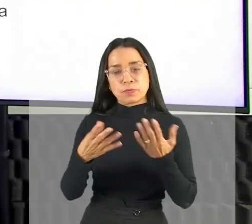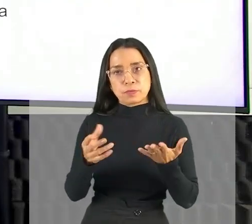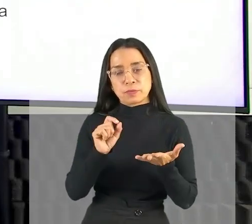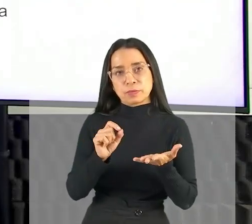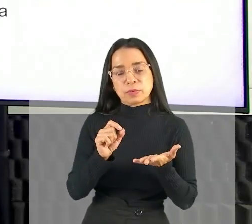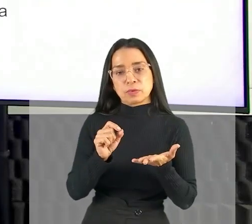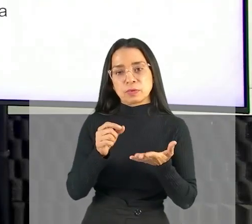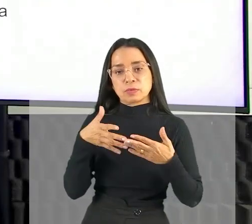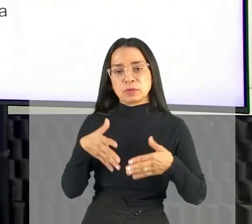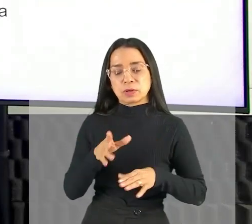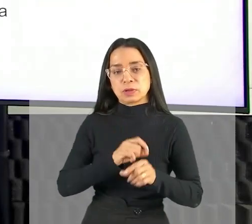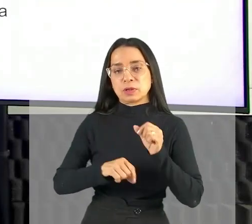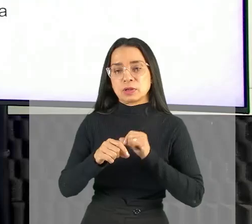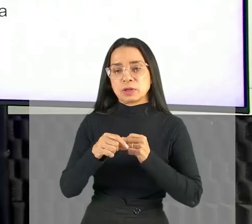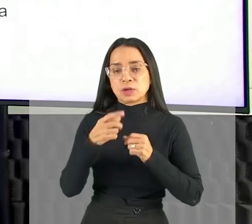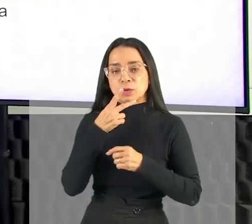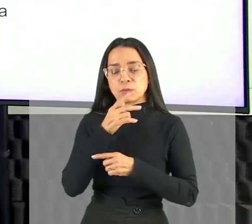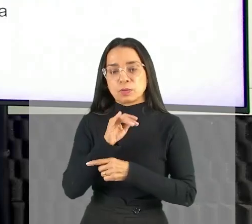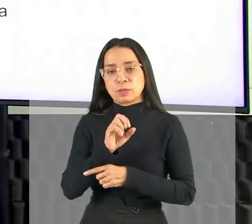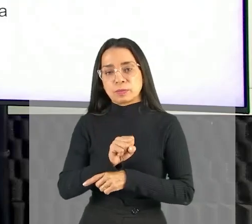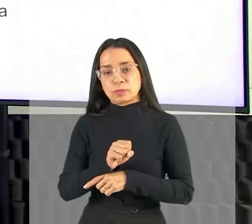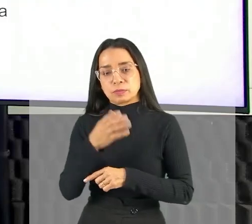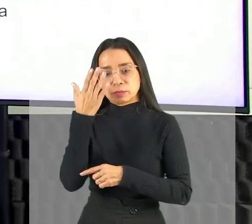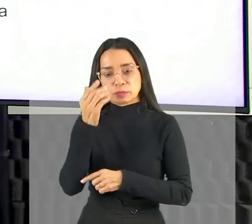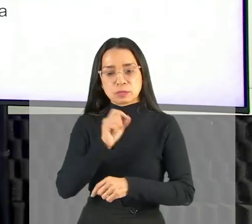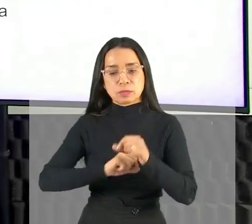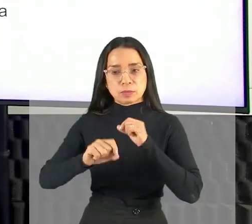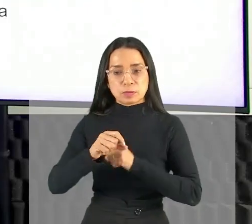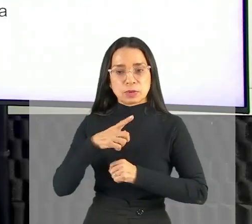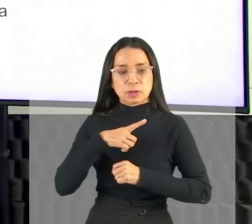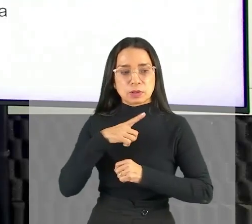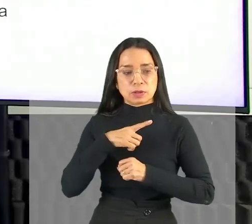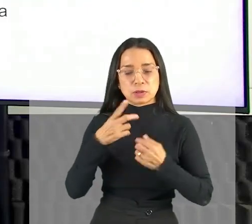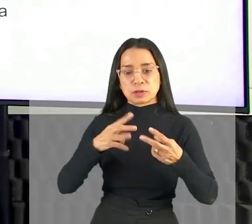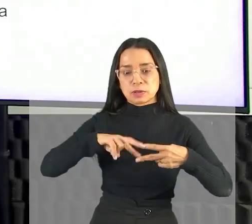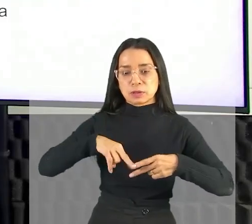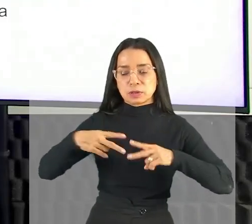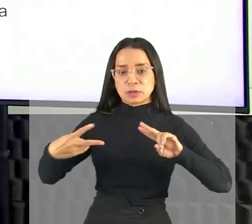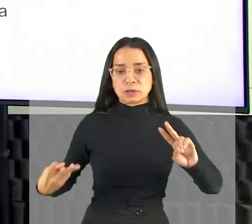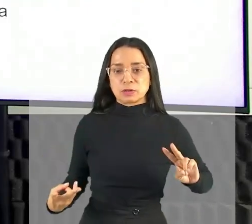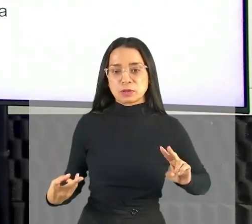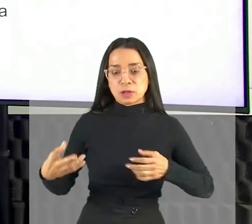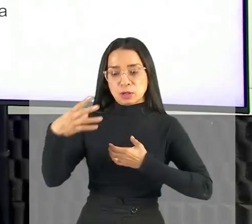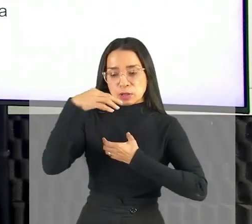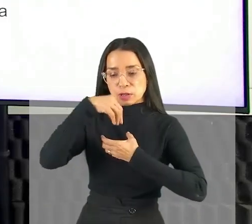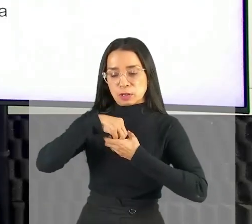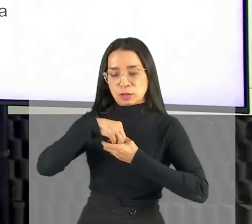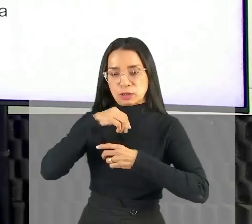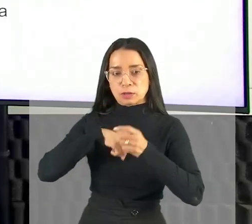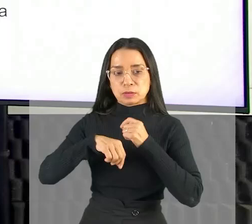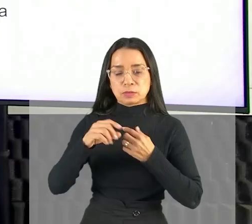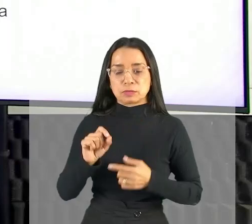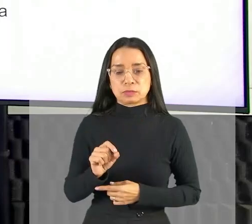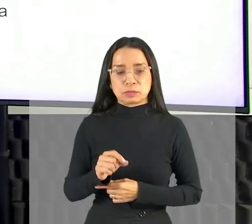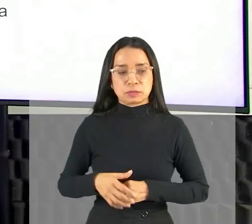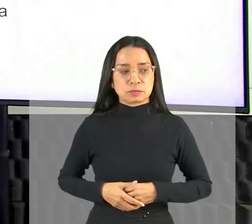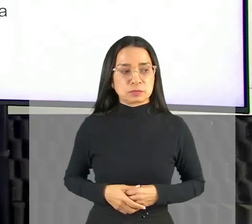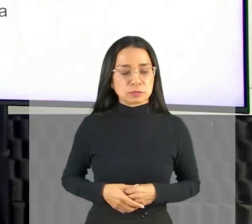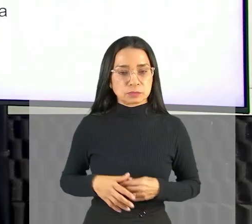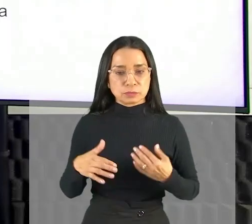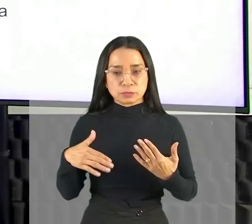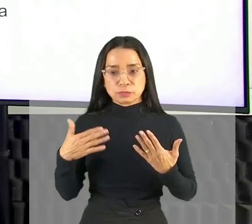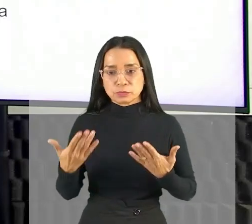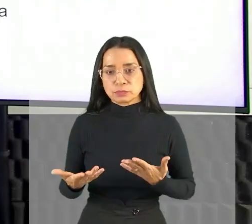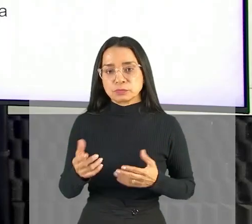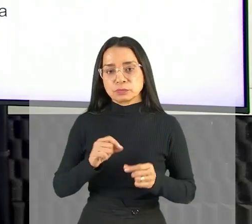essa informação genética dentro deles né a informação genética da doença com eles quando ambos os